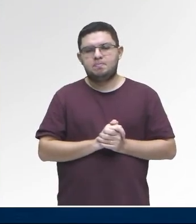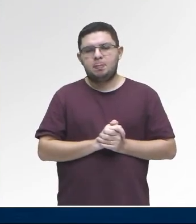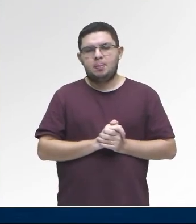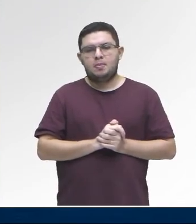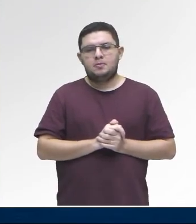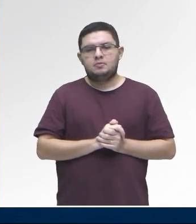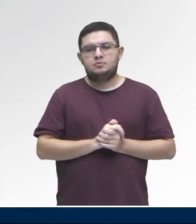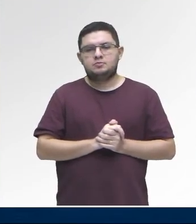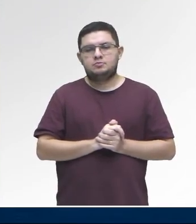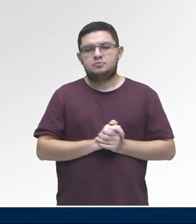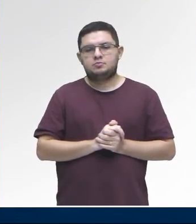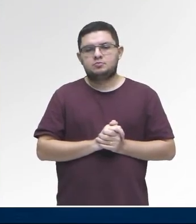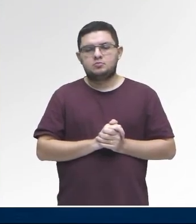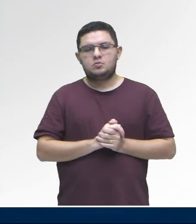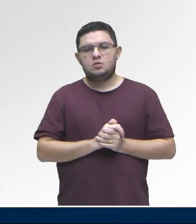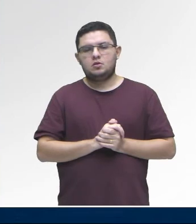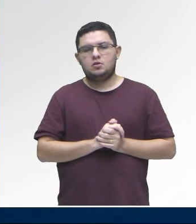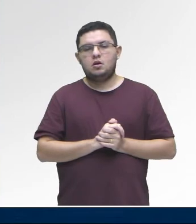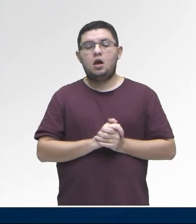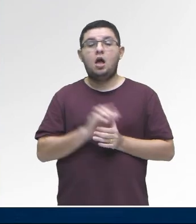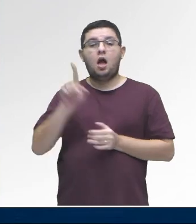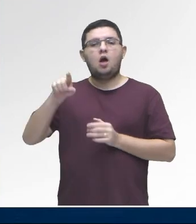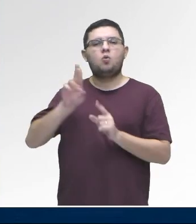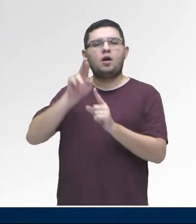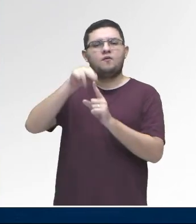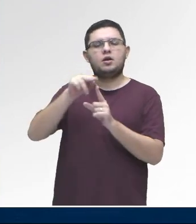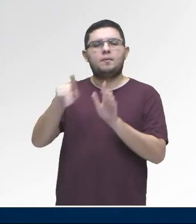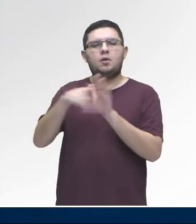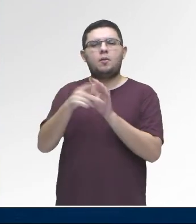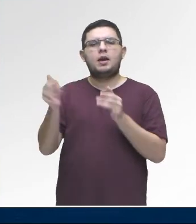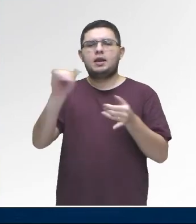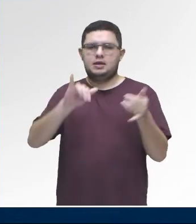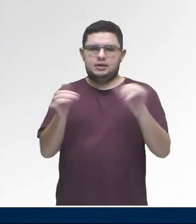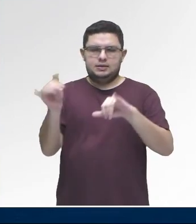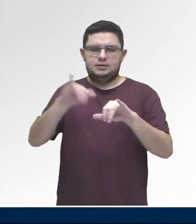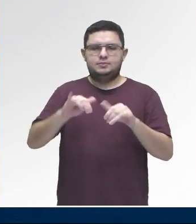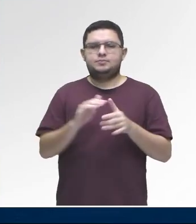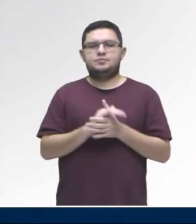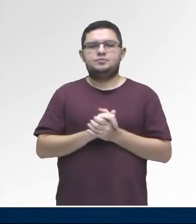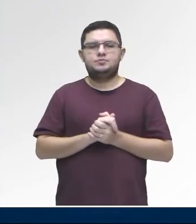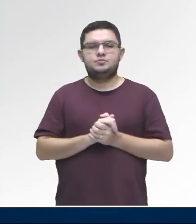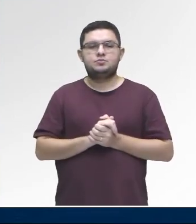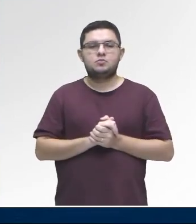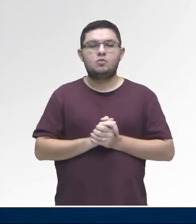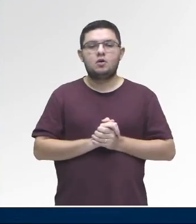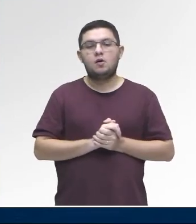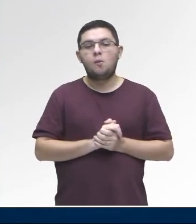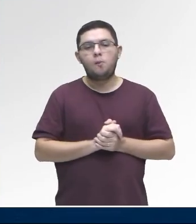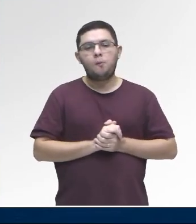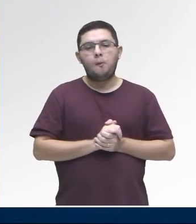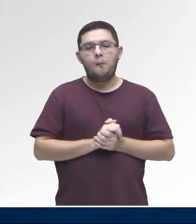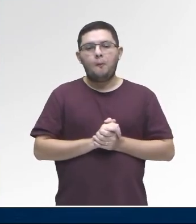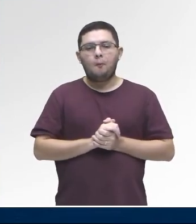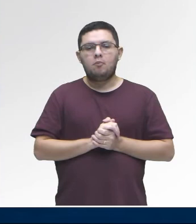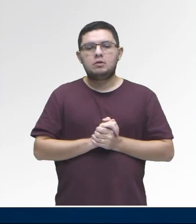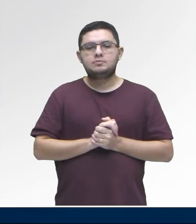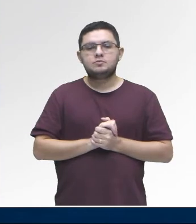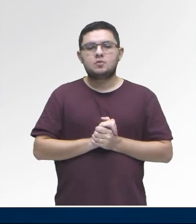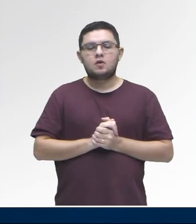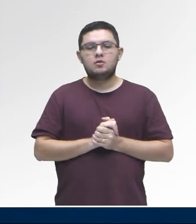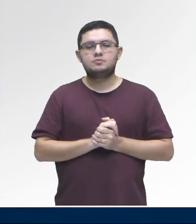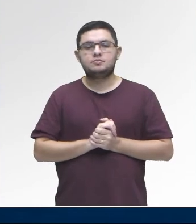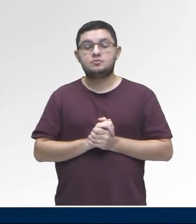é um valor que a química adota, tá bom? Então, vamos lá. Então, analisando, a